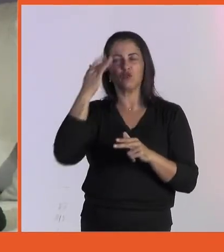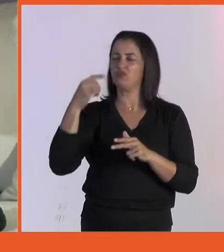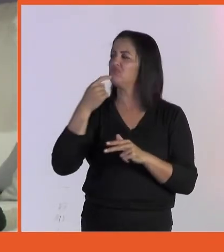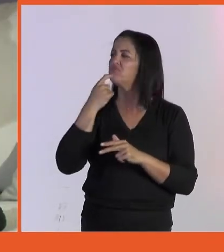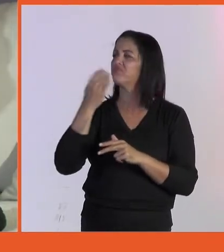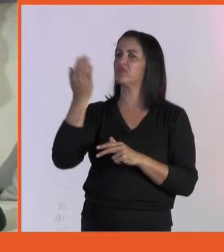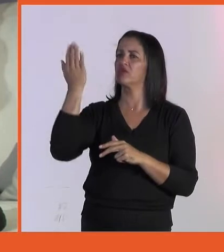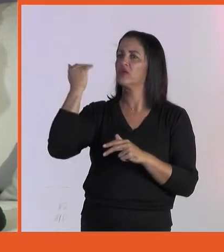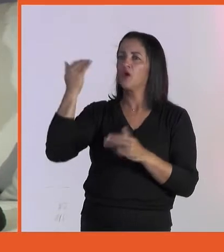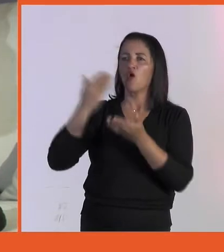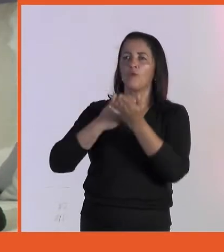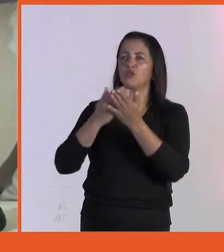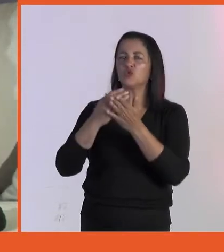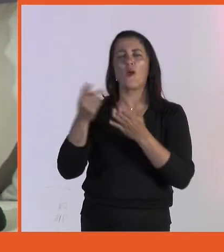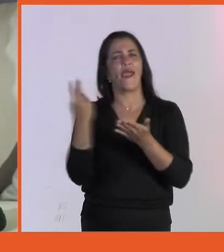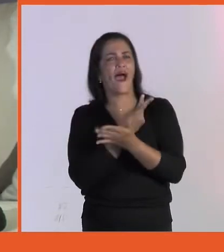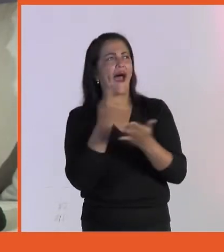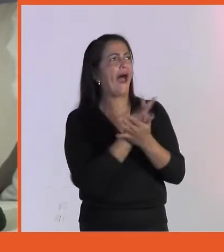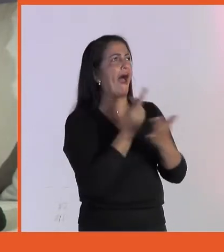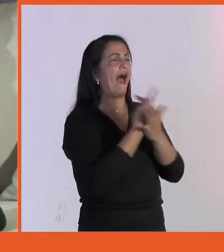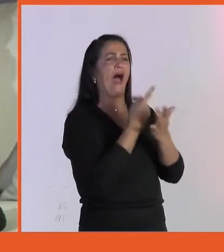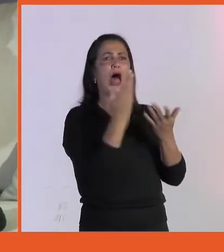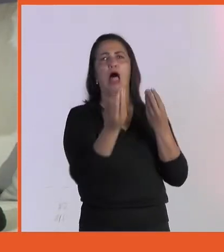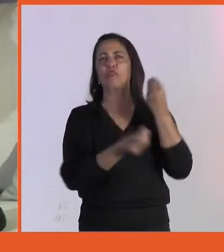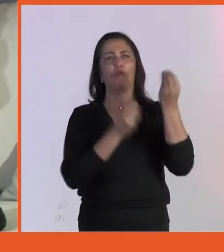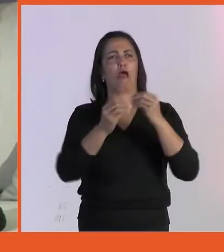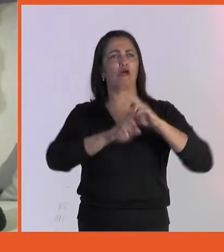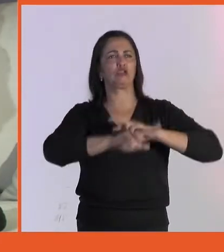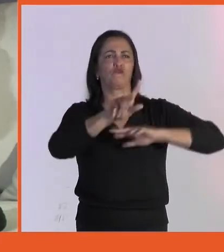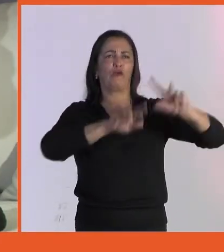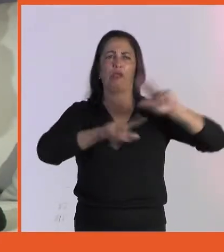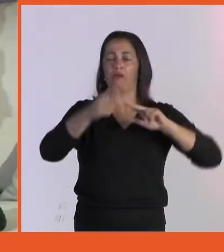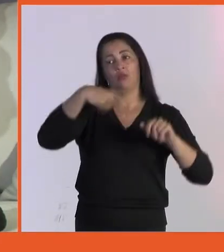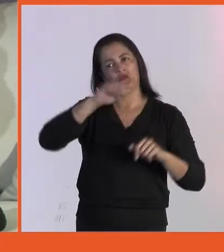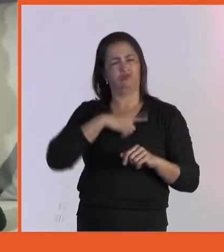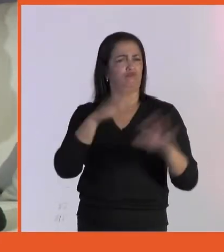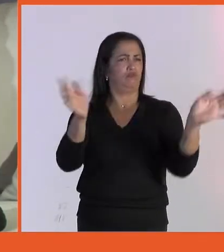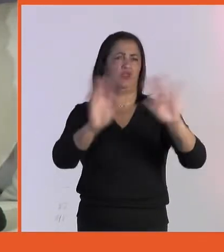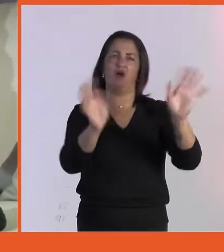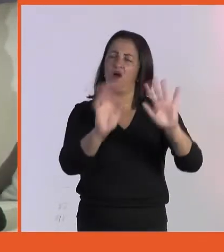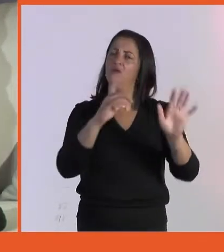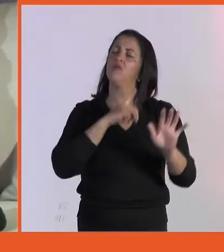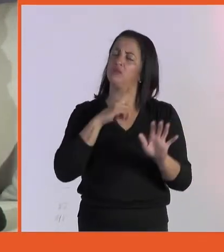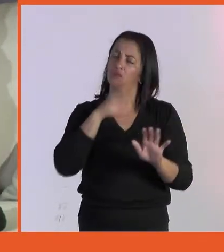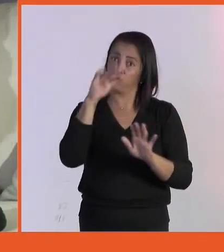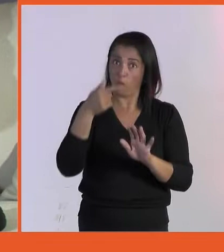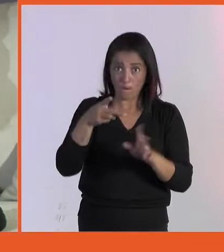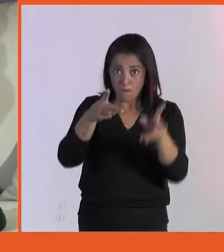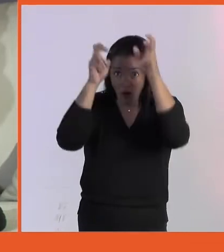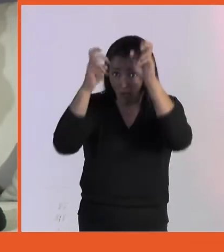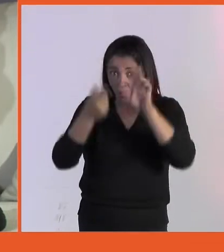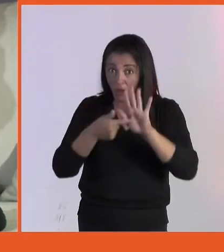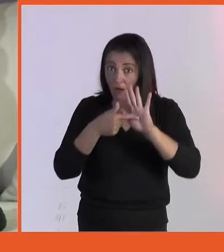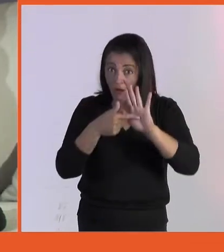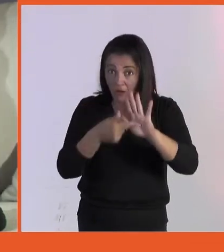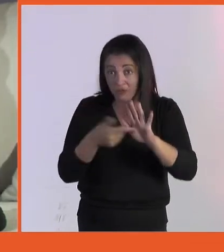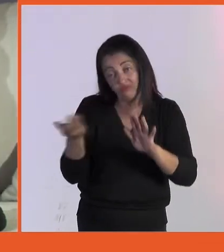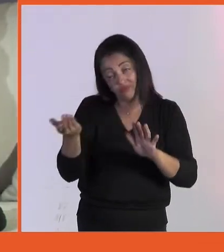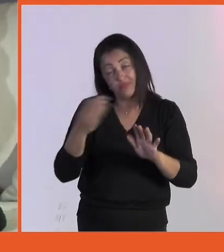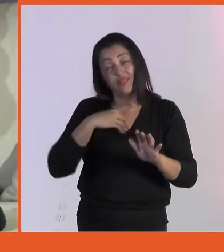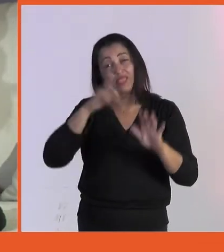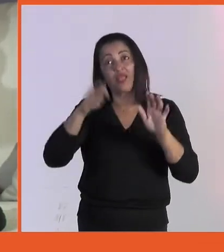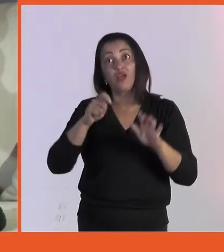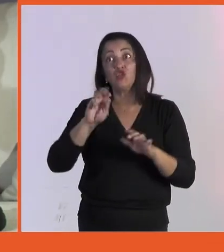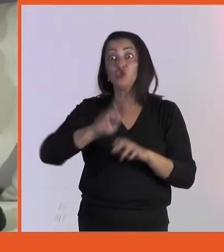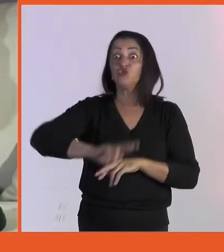manter eles conectados junto com a gente? Eu acho que aí é o momento de você perceber, pô, preciso mostrar um algo a mais, mesmo que esse algo a